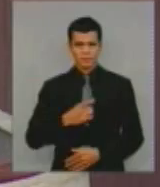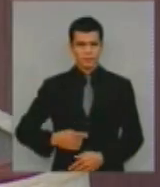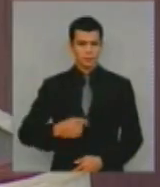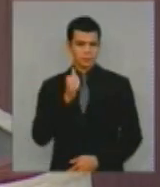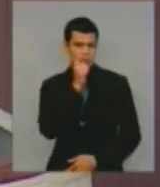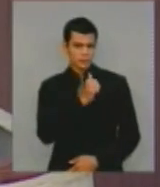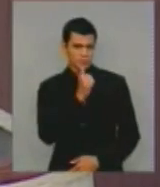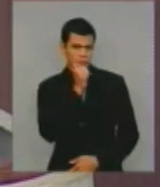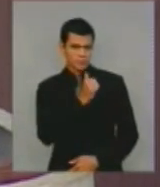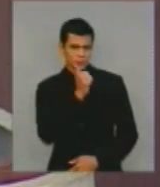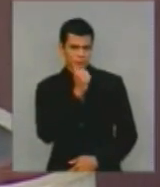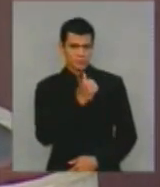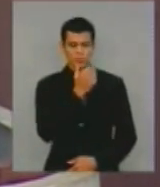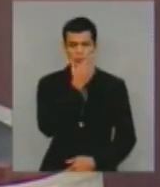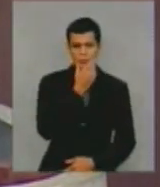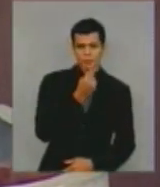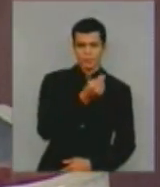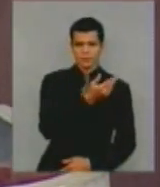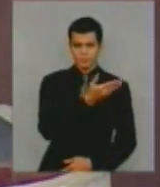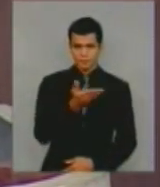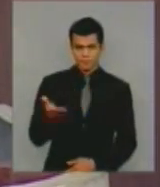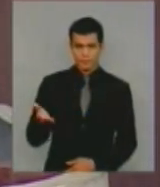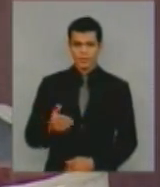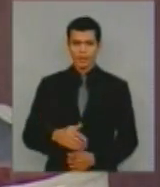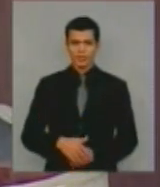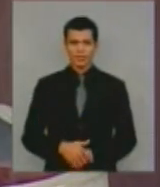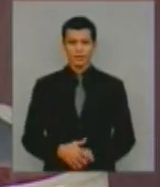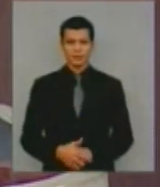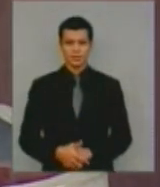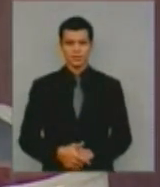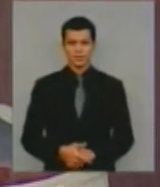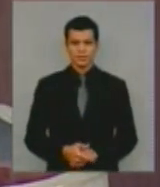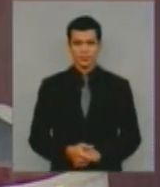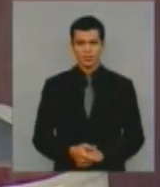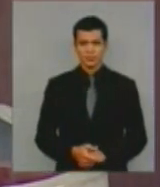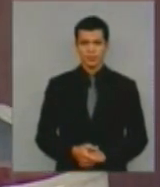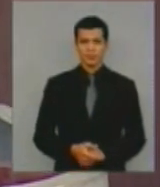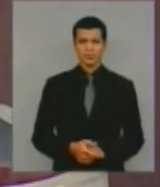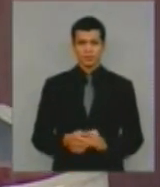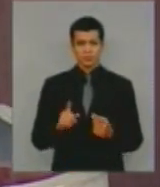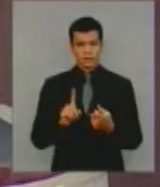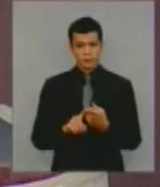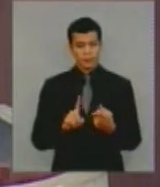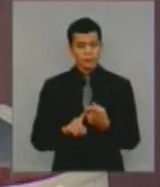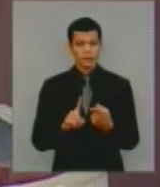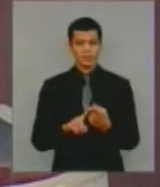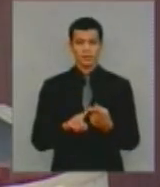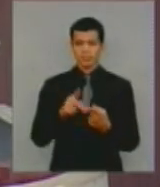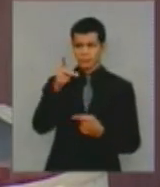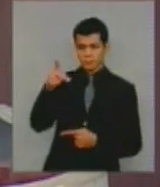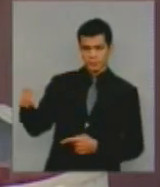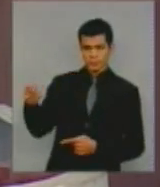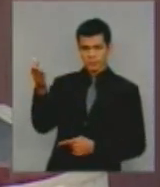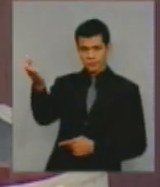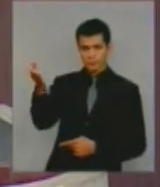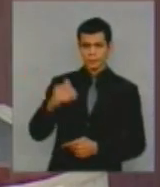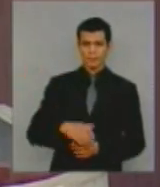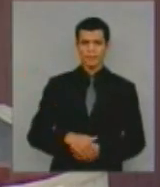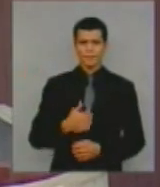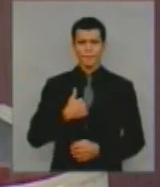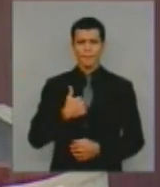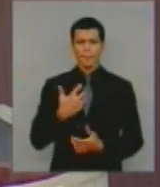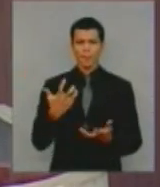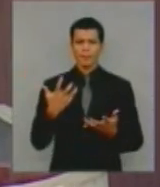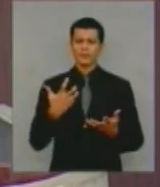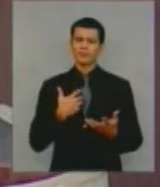deputadas, senhores deputados, prezado deputado Joaquim Noronha, que nesse momento preside a sessão, eu queria aqui